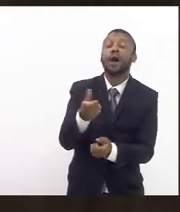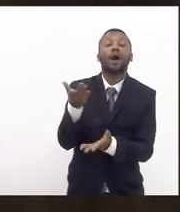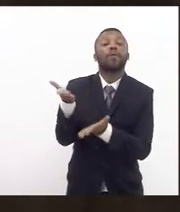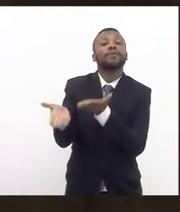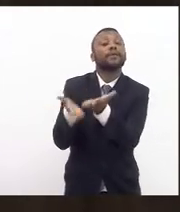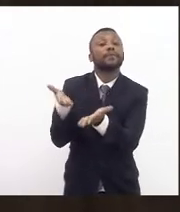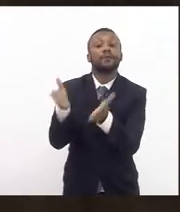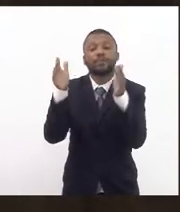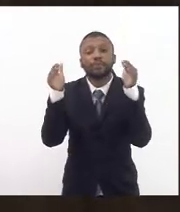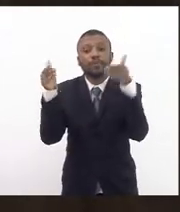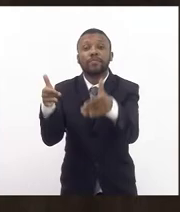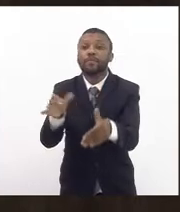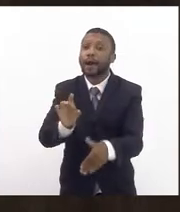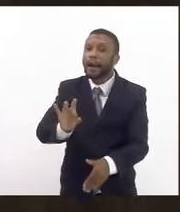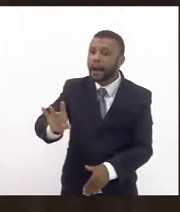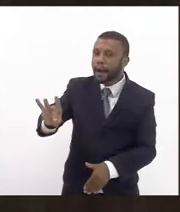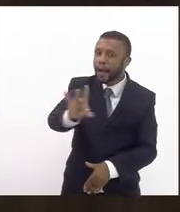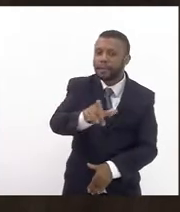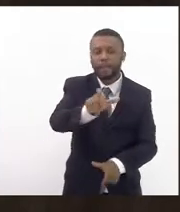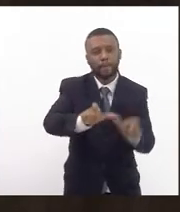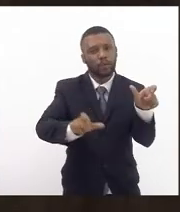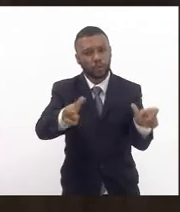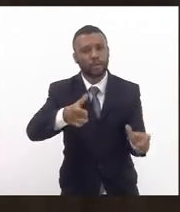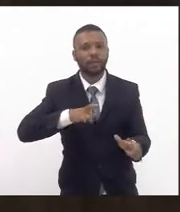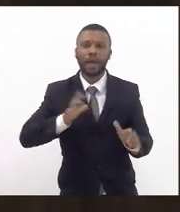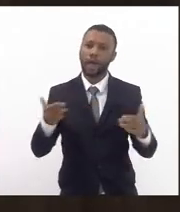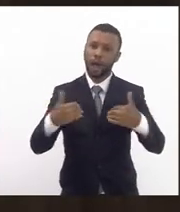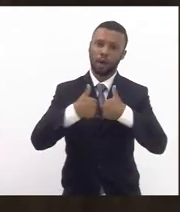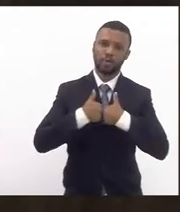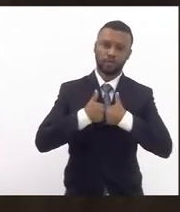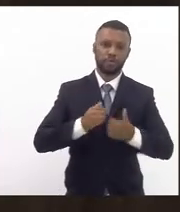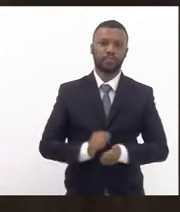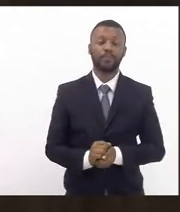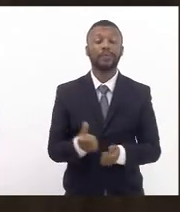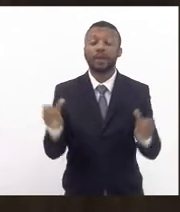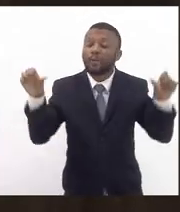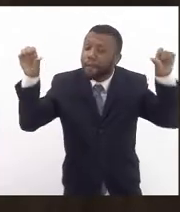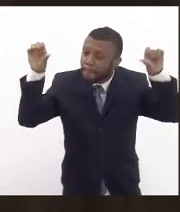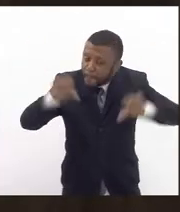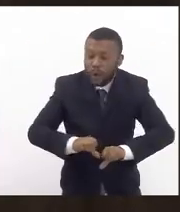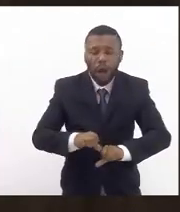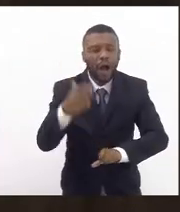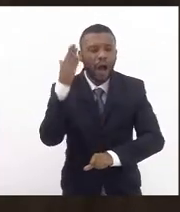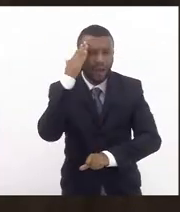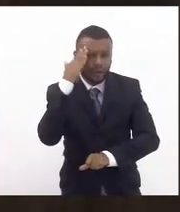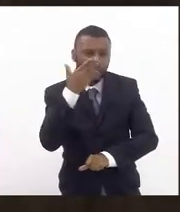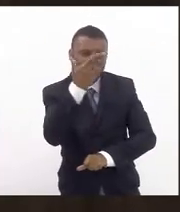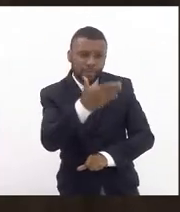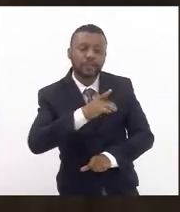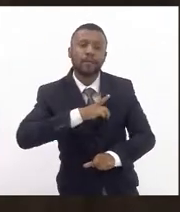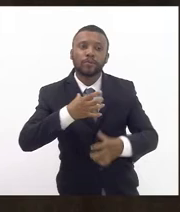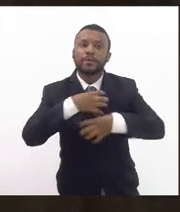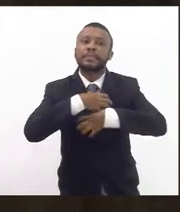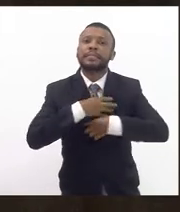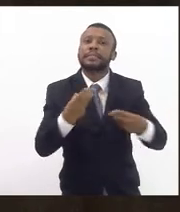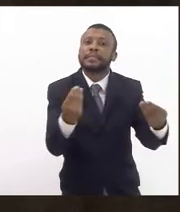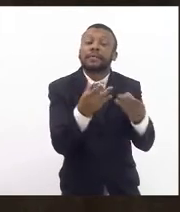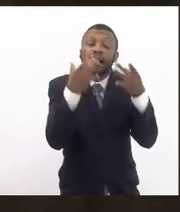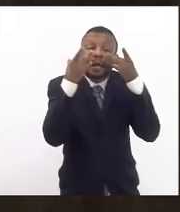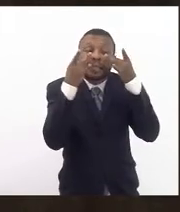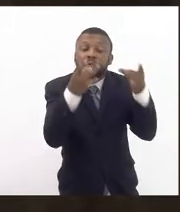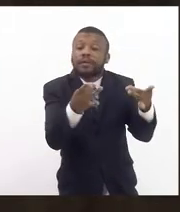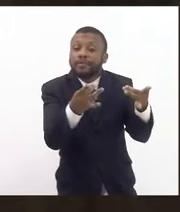específico para cada pessoa com autismo. E o pior, presidente André Siciliano, que eu sei que Vossa Excelência também é muito atenta a